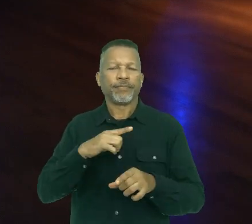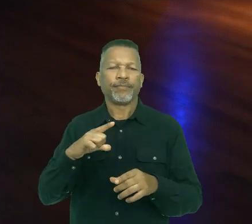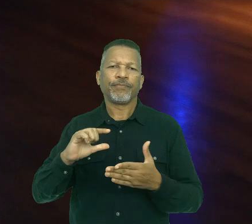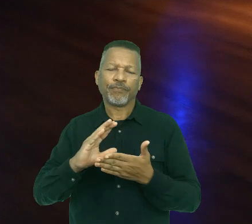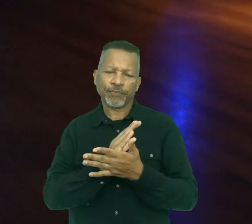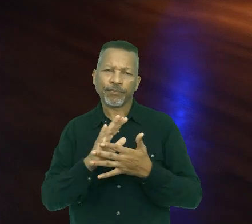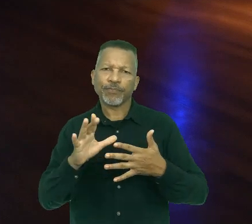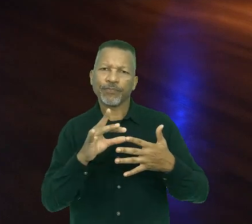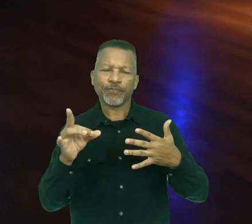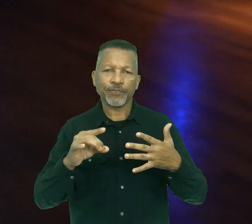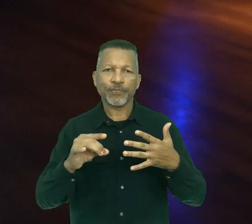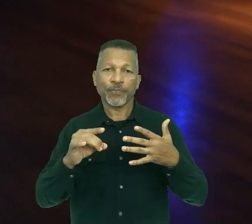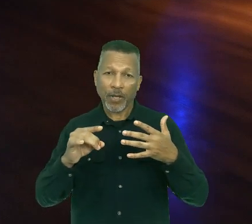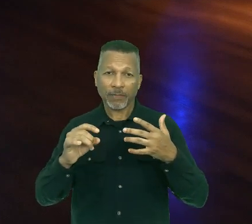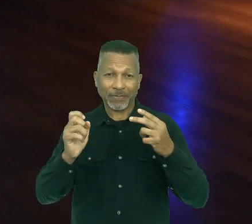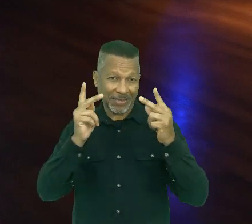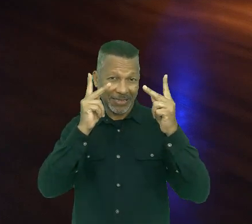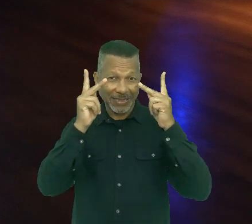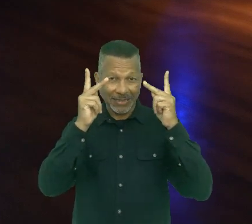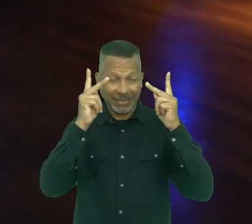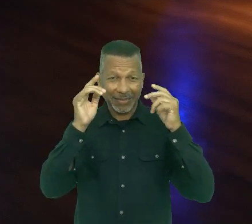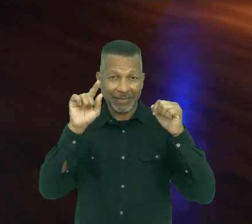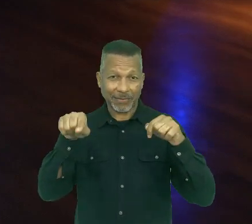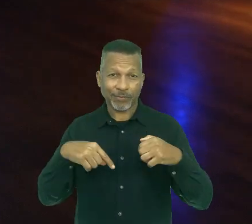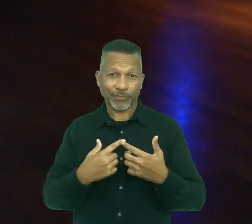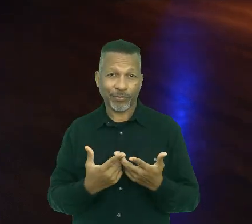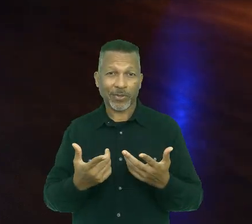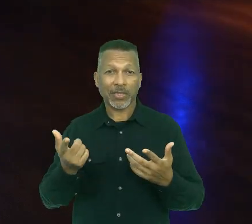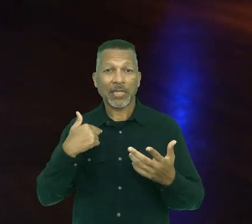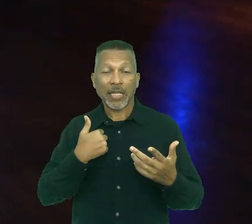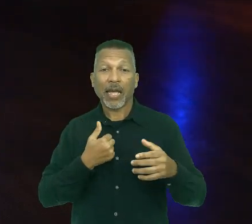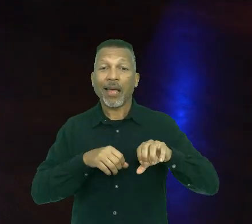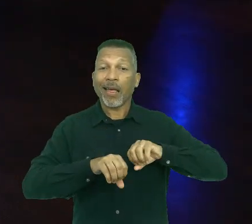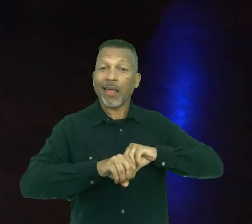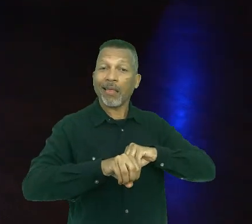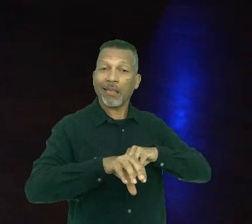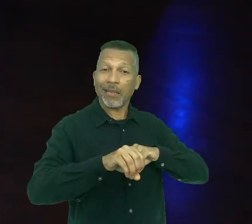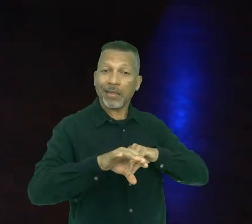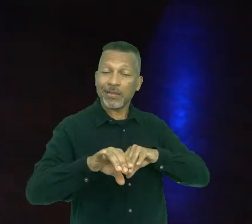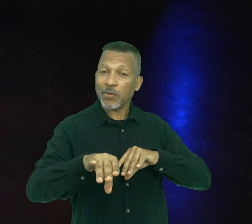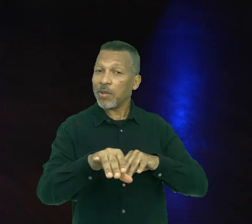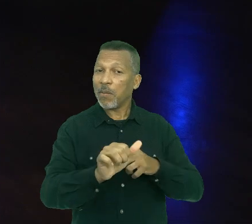questões psiquiátricas e a educação caminhava